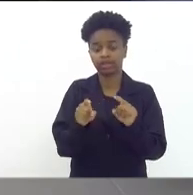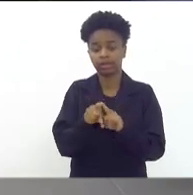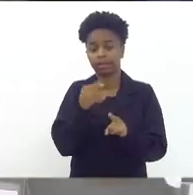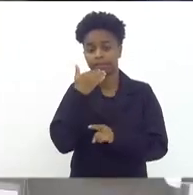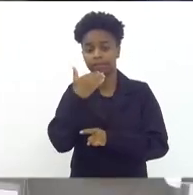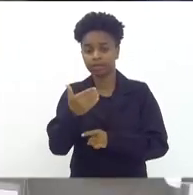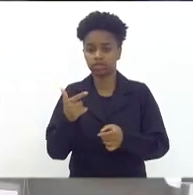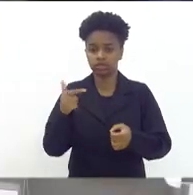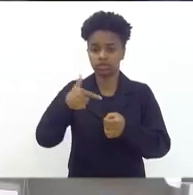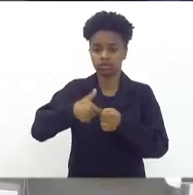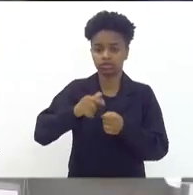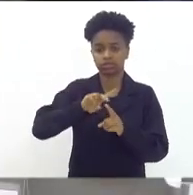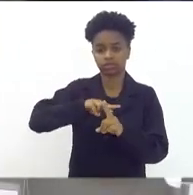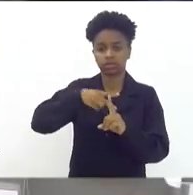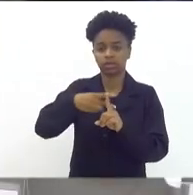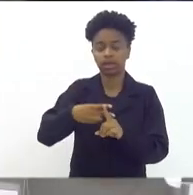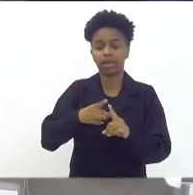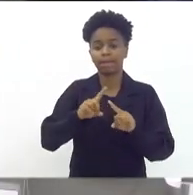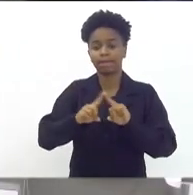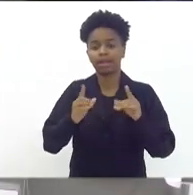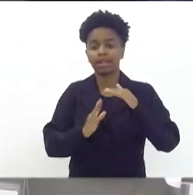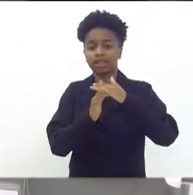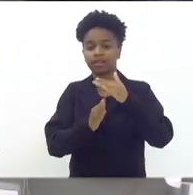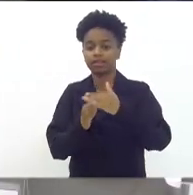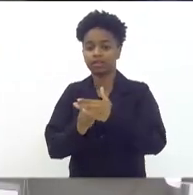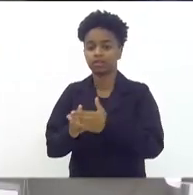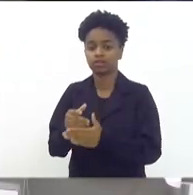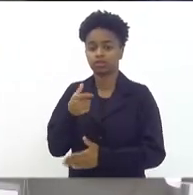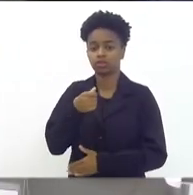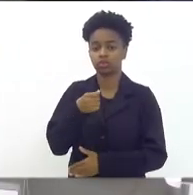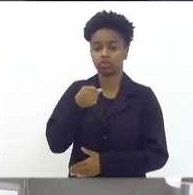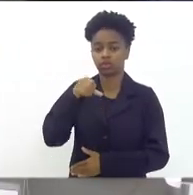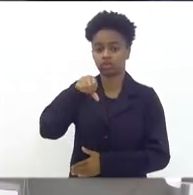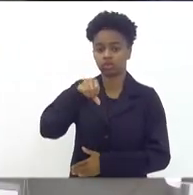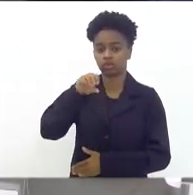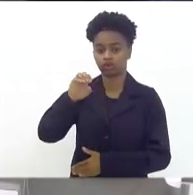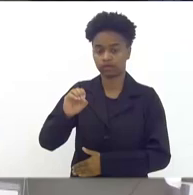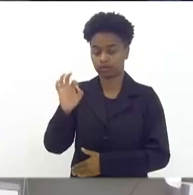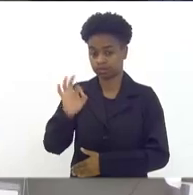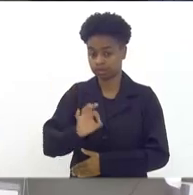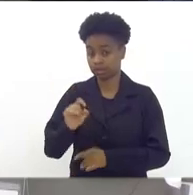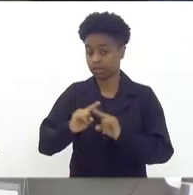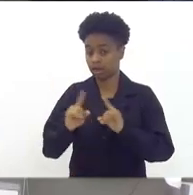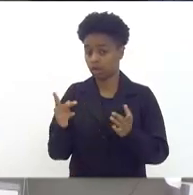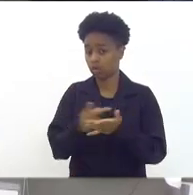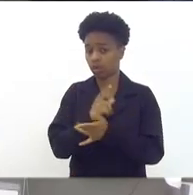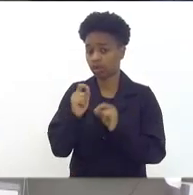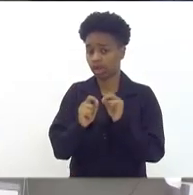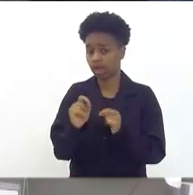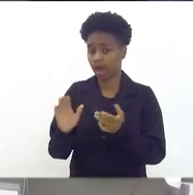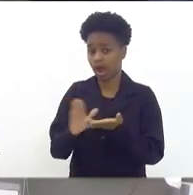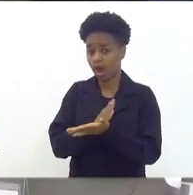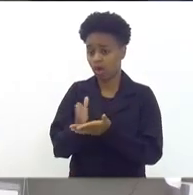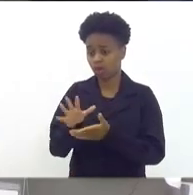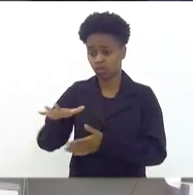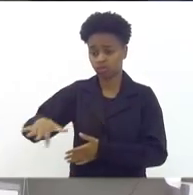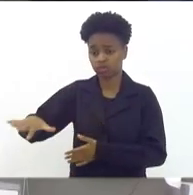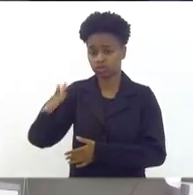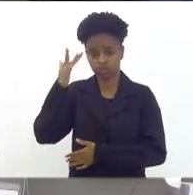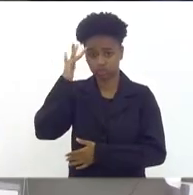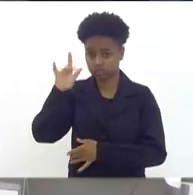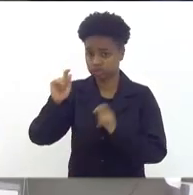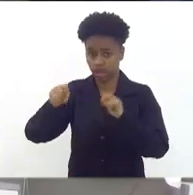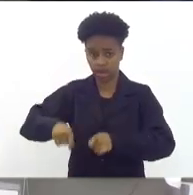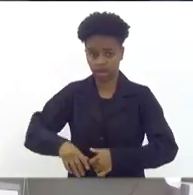tal participação ficará limitada a 90%. e o que acaba acontecendo é que alguns usuários nem sabem dessa dessa possibilidade